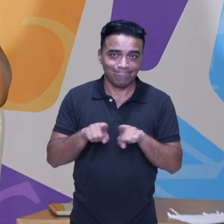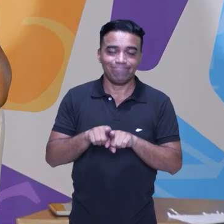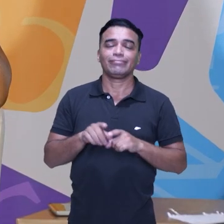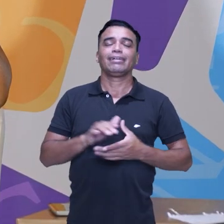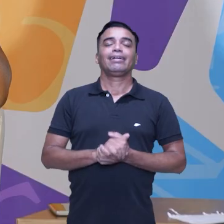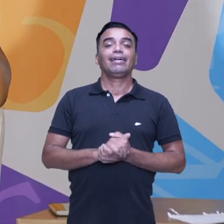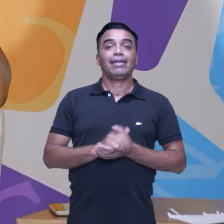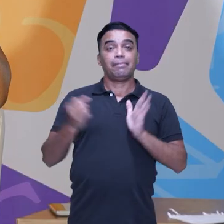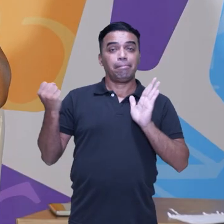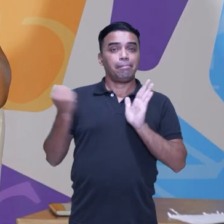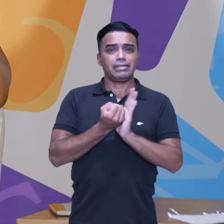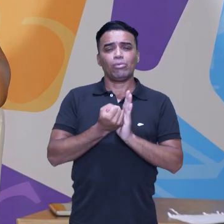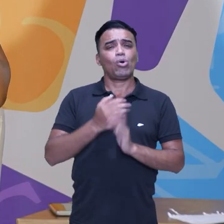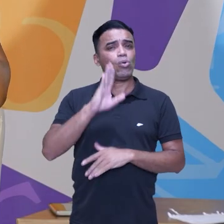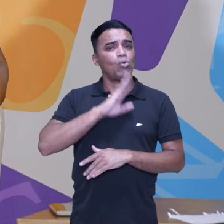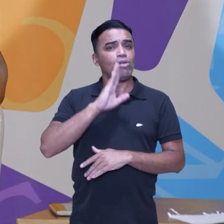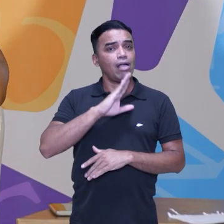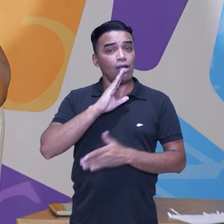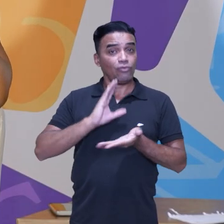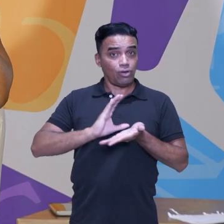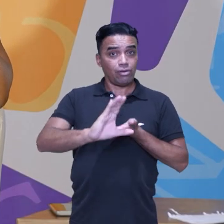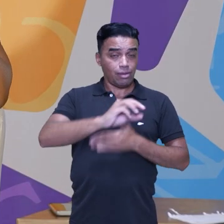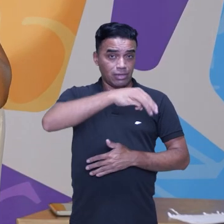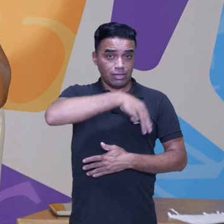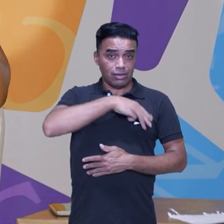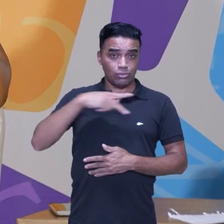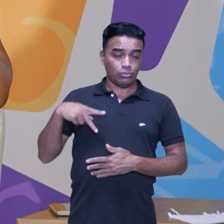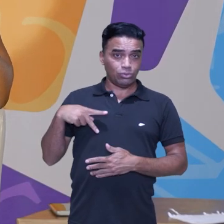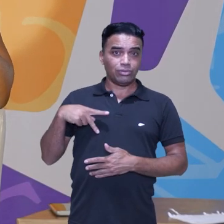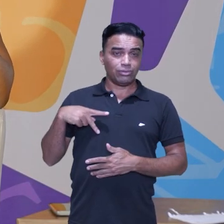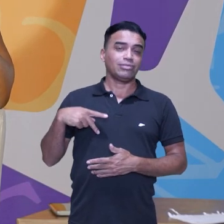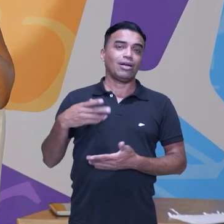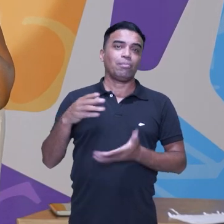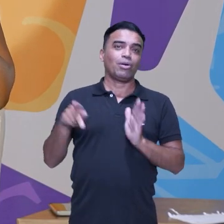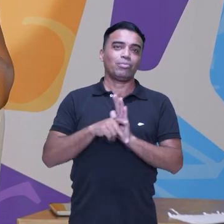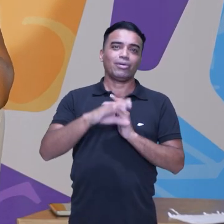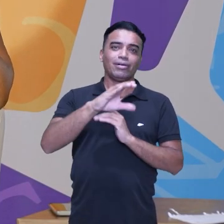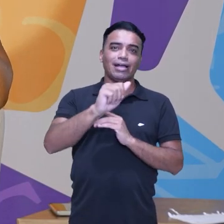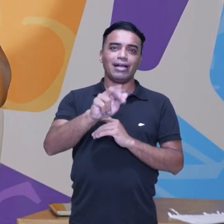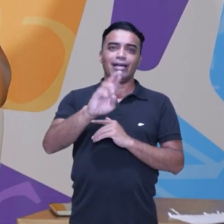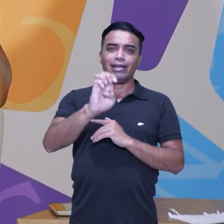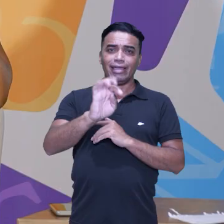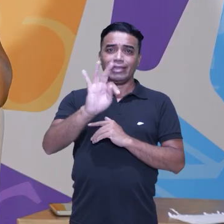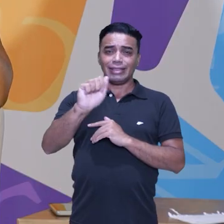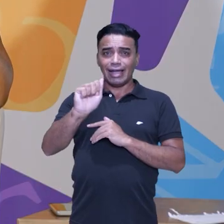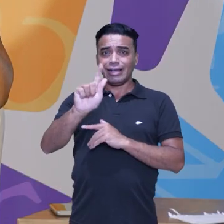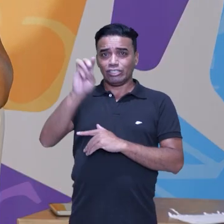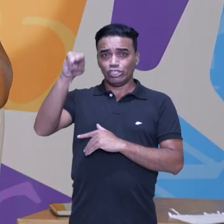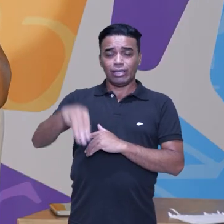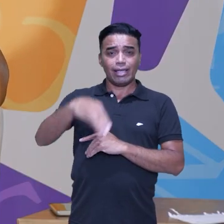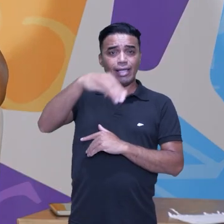um patrimônio bastante bacana que foi contemplado também foi a caretagem dos Amaros, da comunidade quilombola dos Amaros, né? Que fez também,